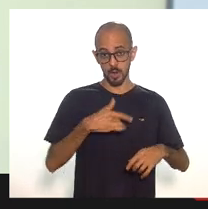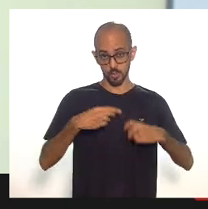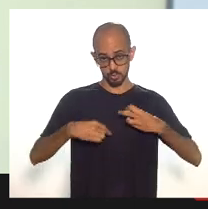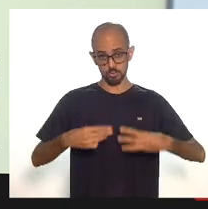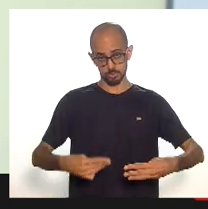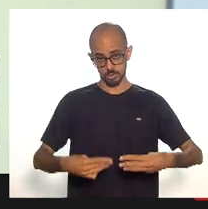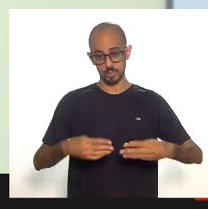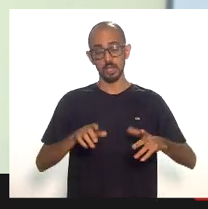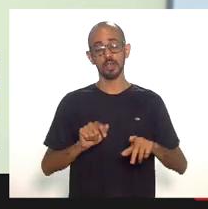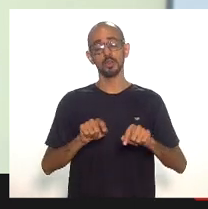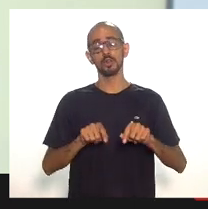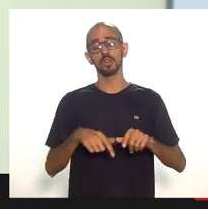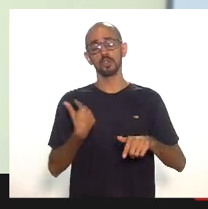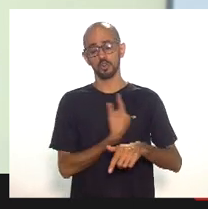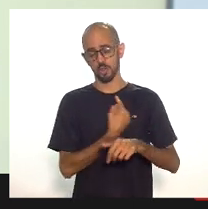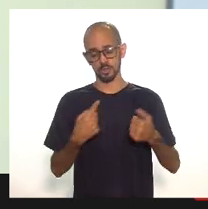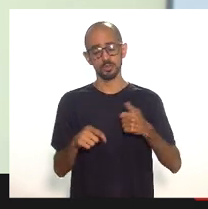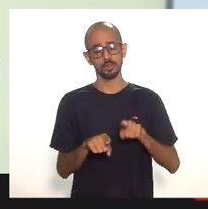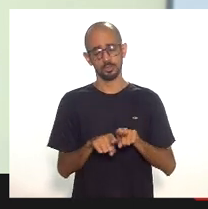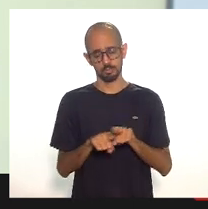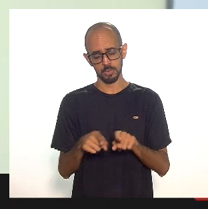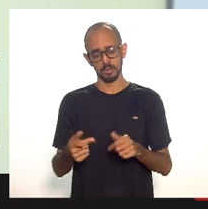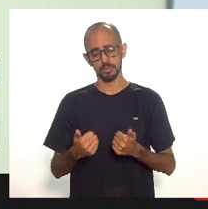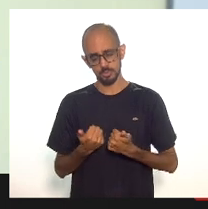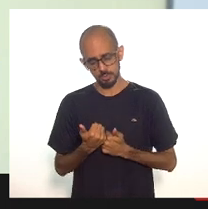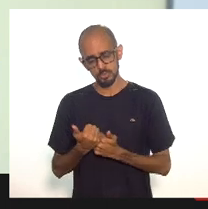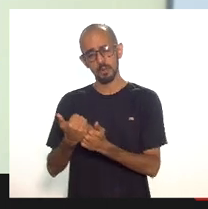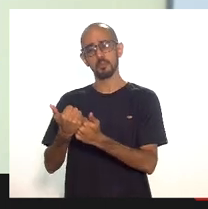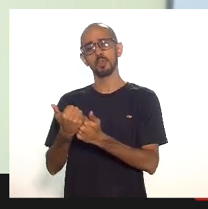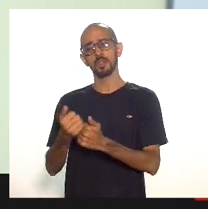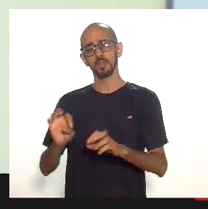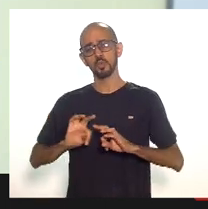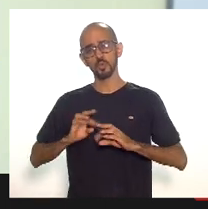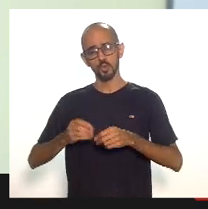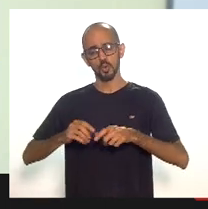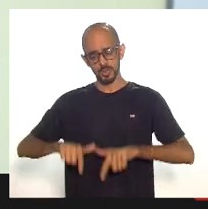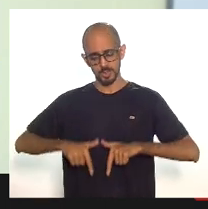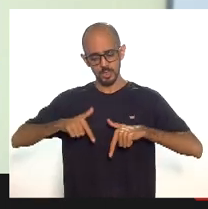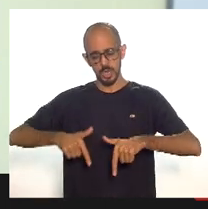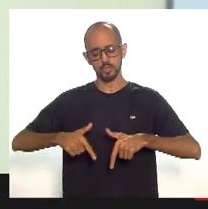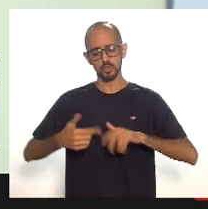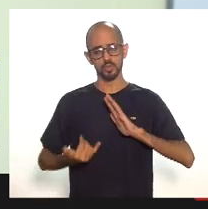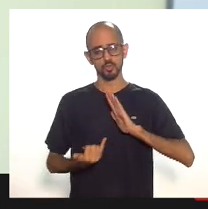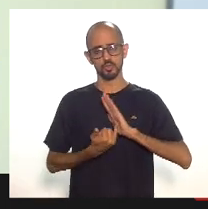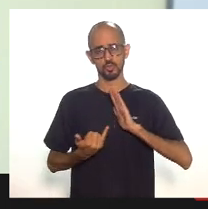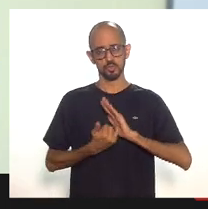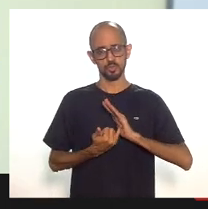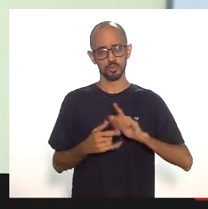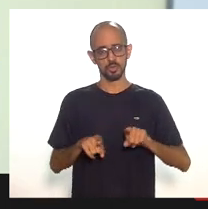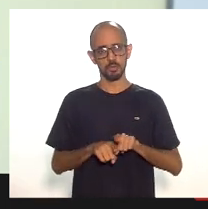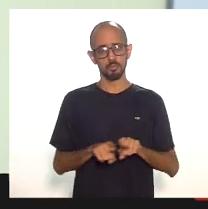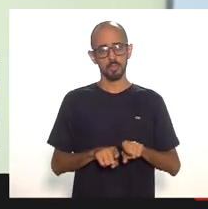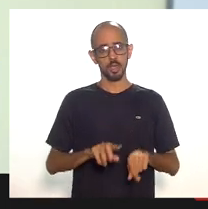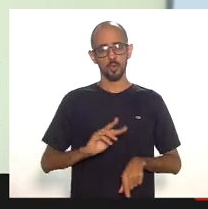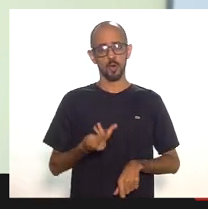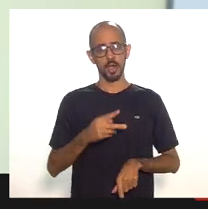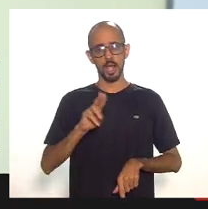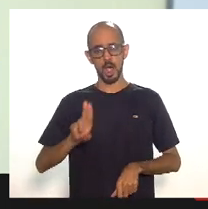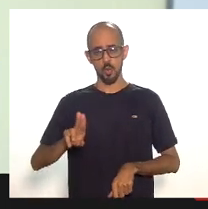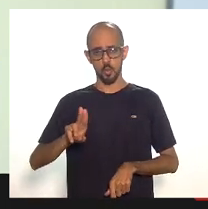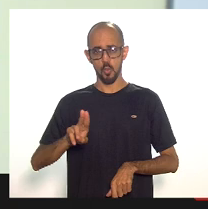sempre apoiar, na medida do possível, todas as iniciativas do Instituto, bem como o HU tem